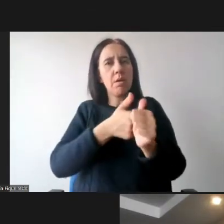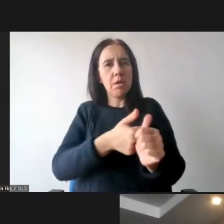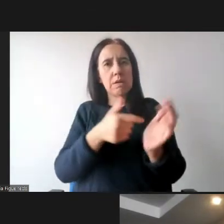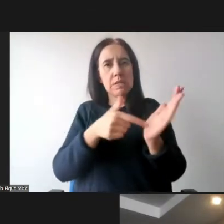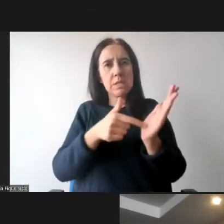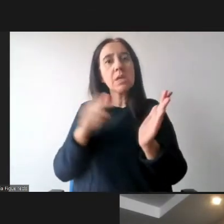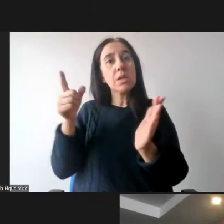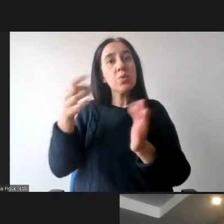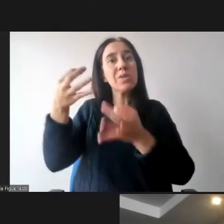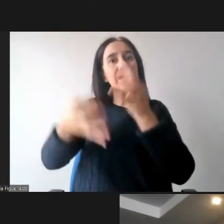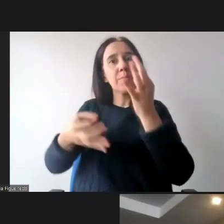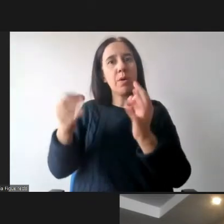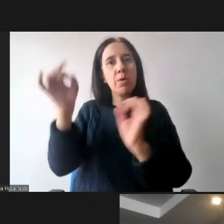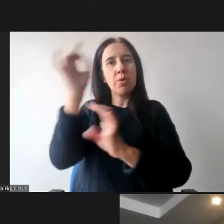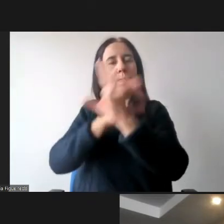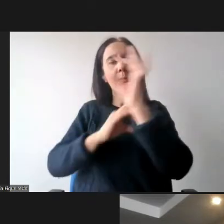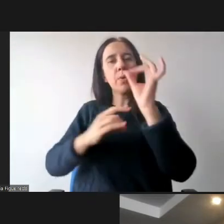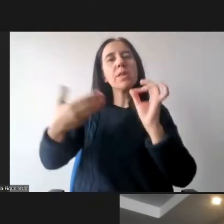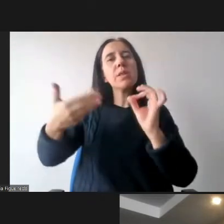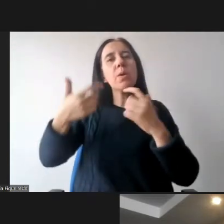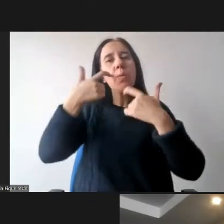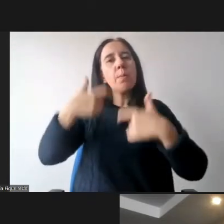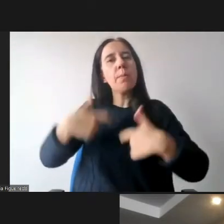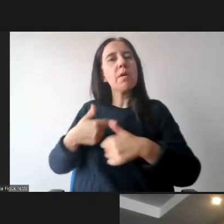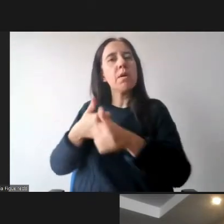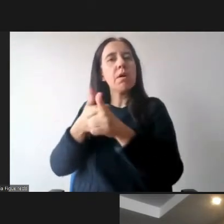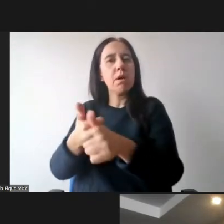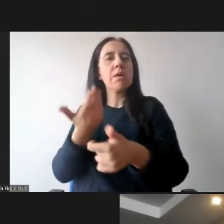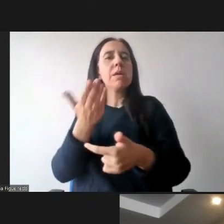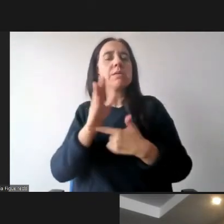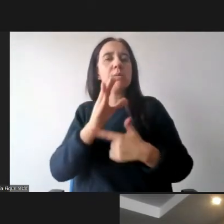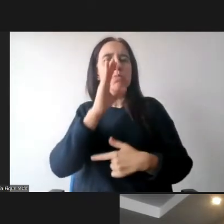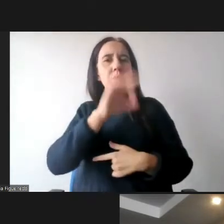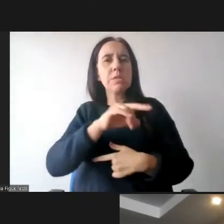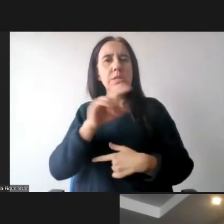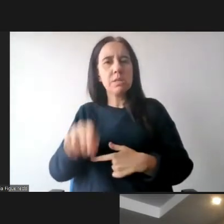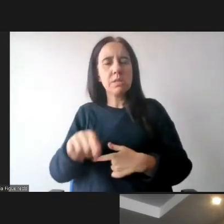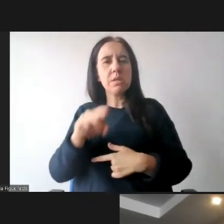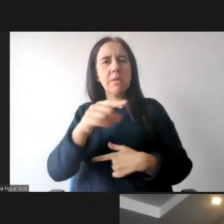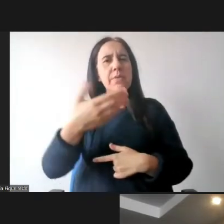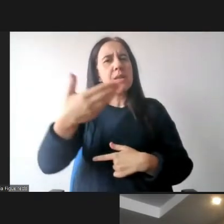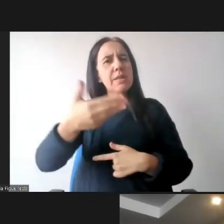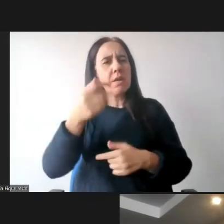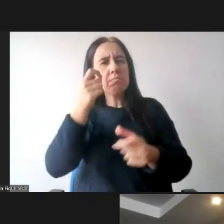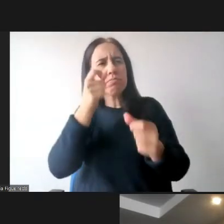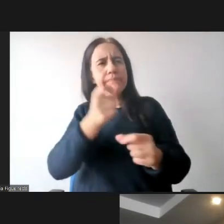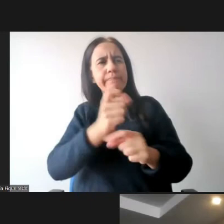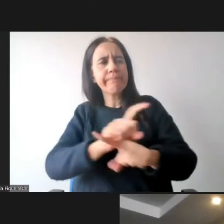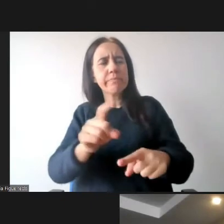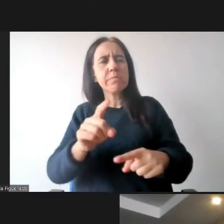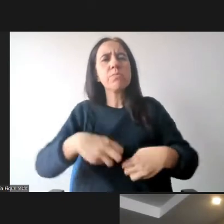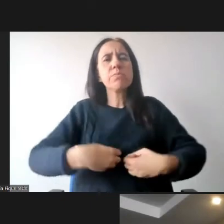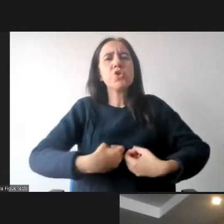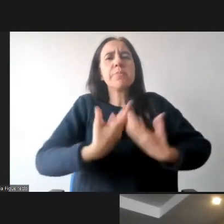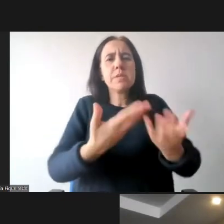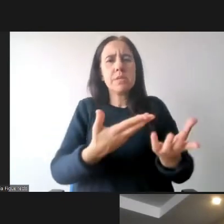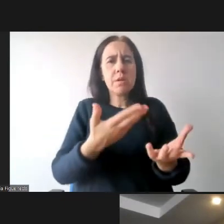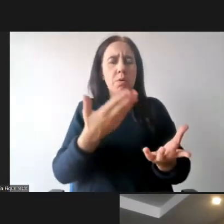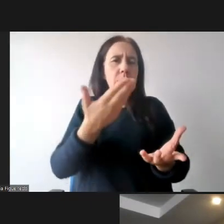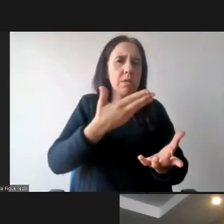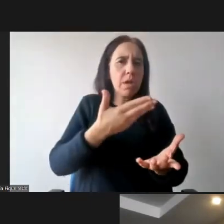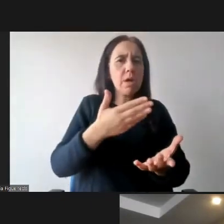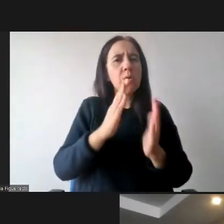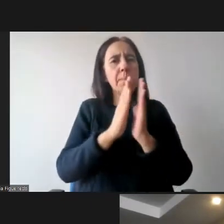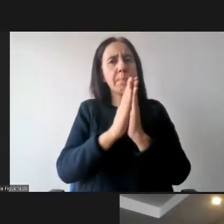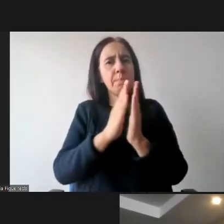Tribunal Europeu dos Direitos Humanos, por exemplo, quando está a aferir as restrições a direitos, como a liberdade de expressão, a liberdade religiosa, e muitas